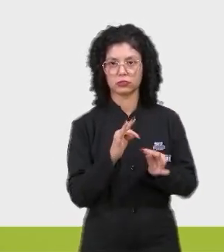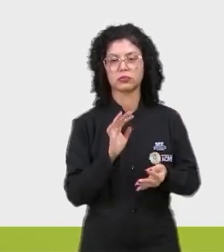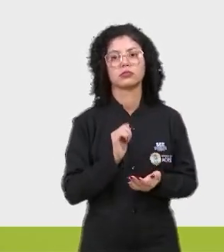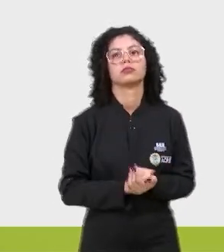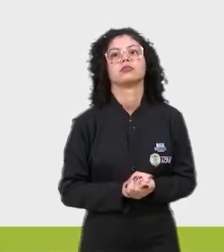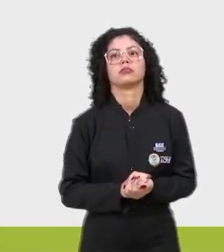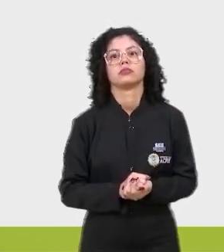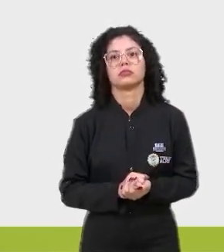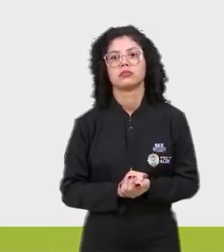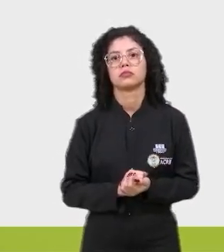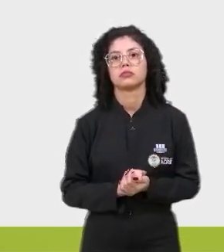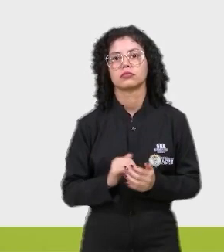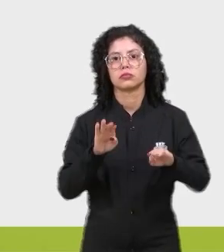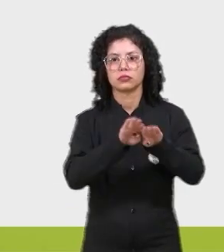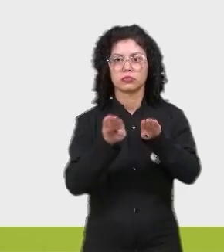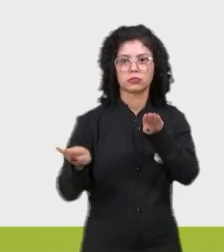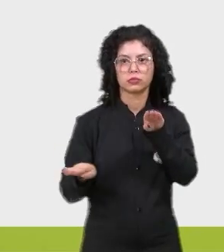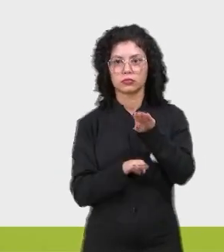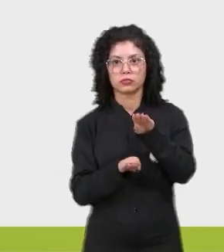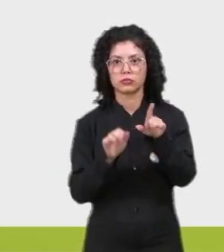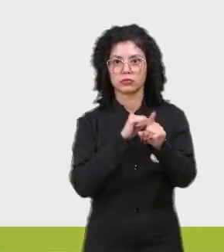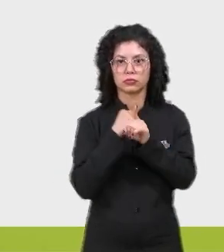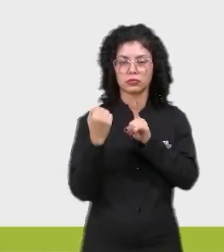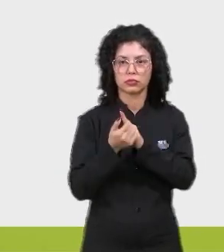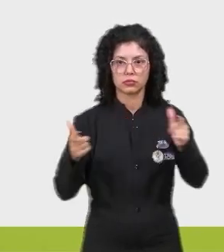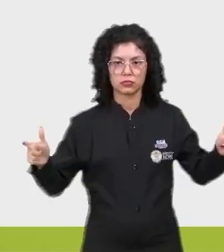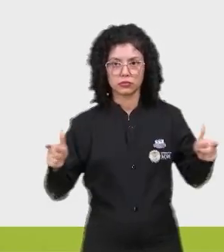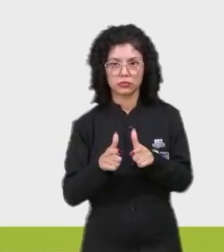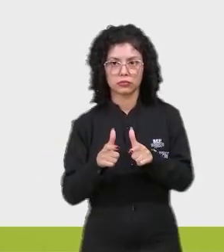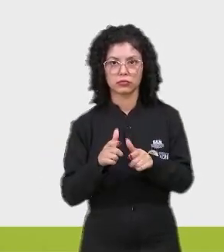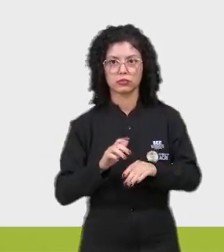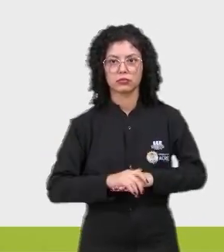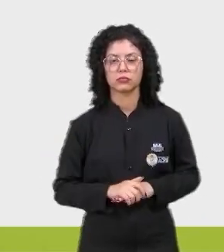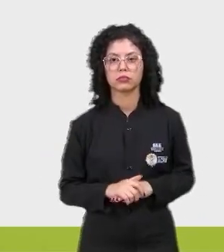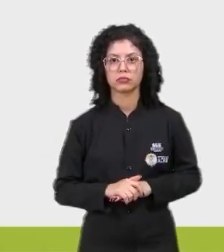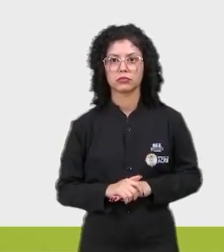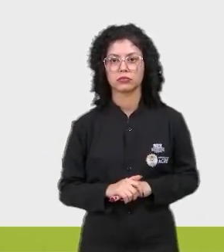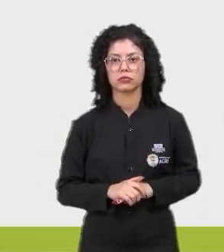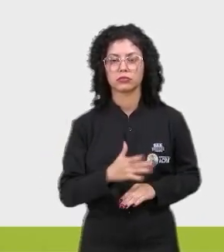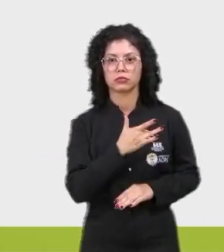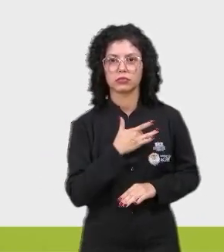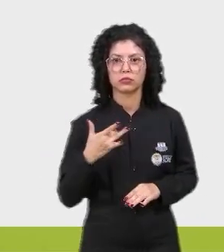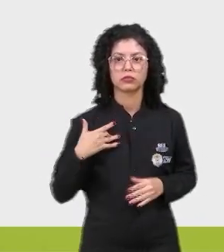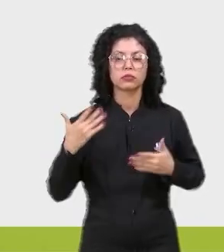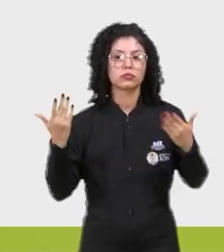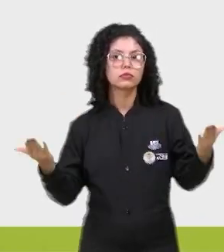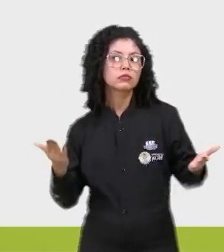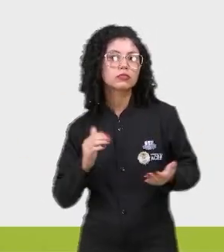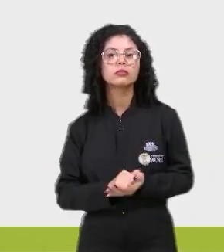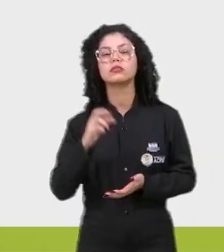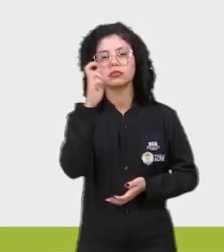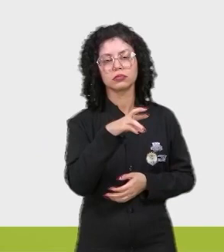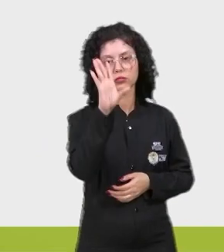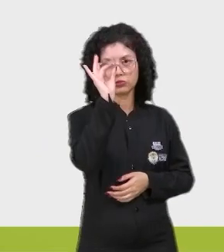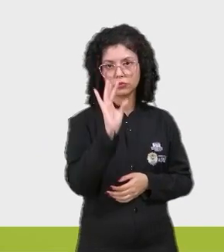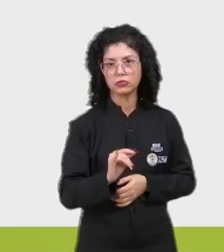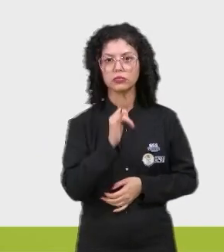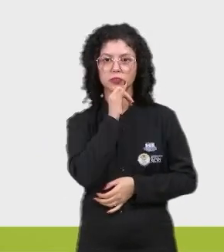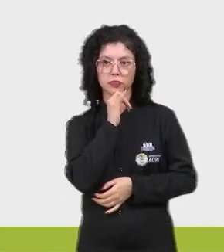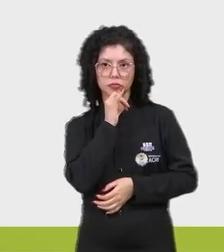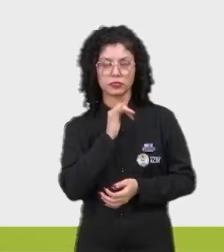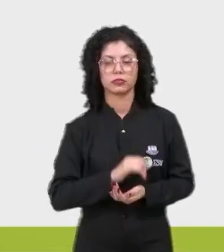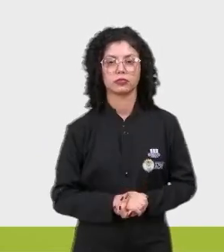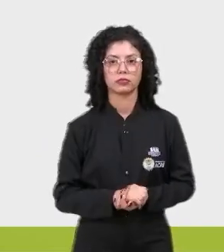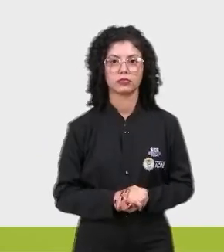tecnologia, desigualdades e minorias sociais, saúde. Né? Então, vamos analisar aqui, por